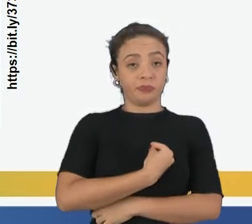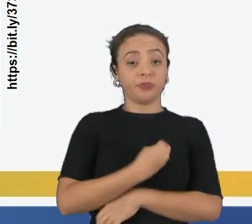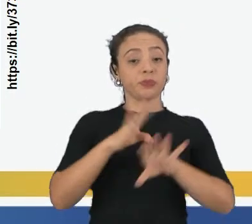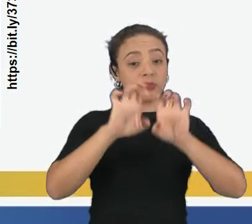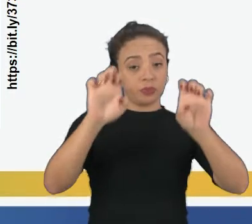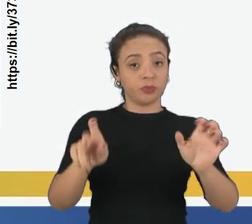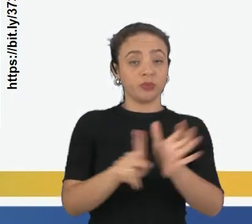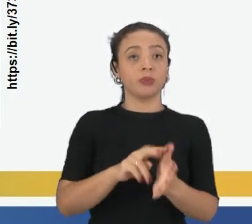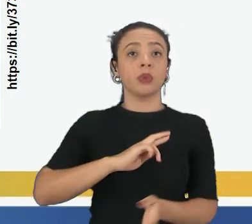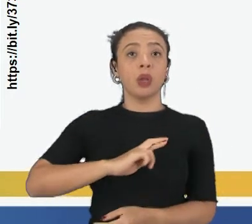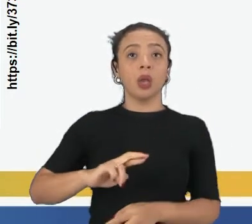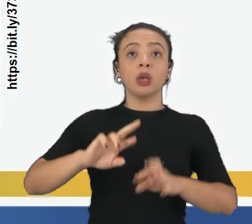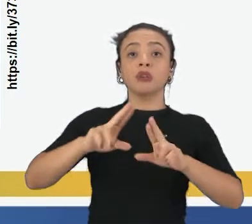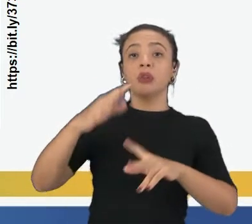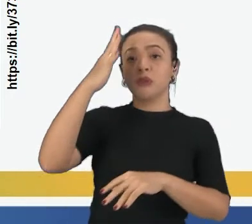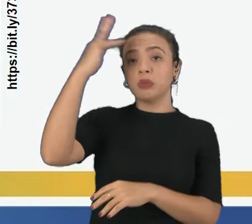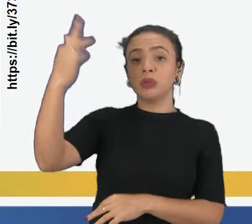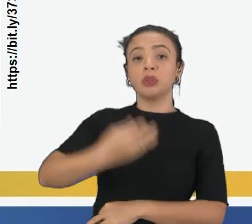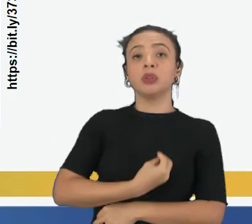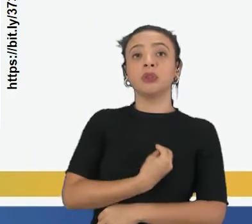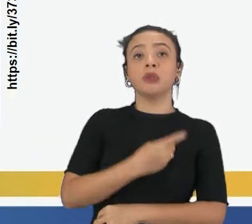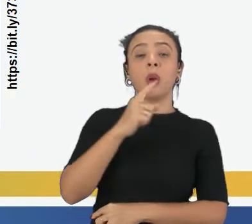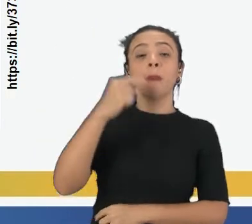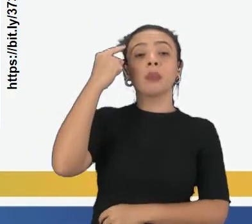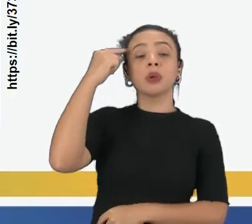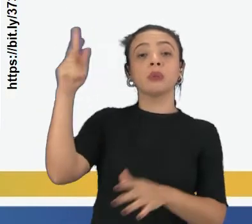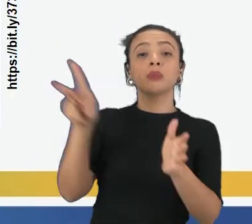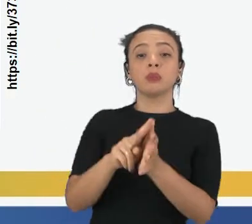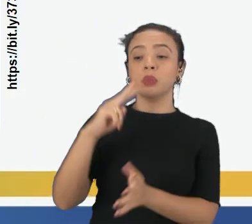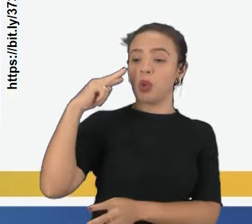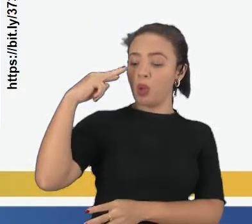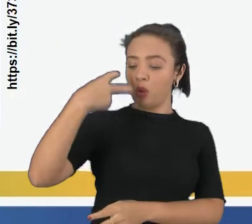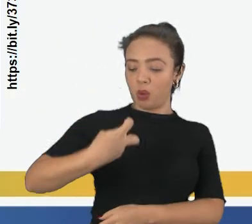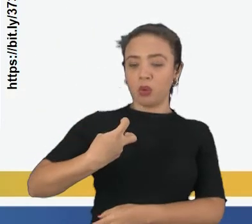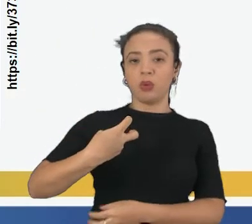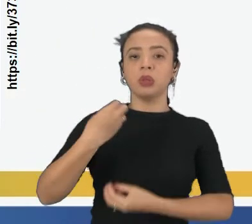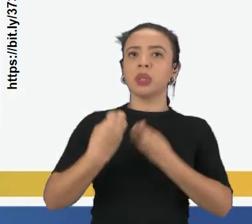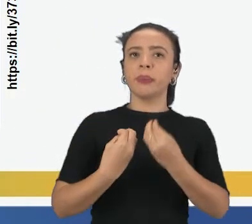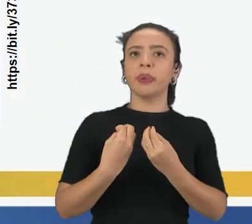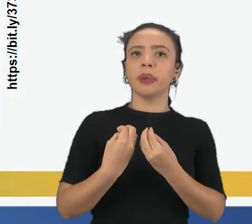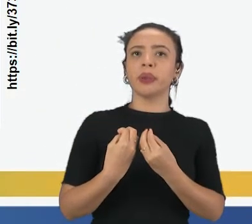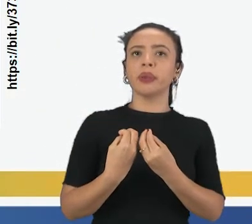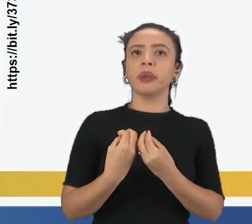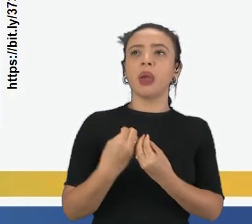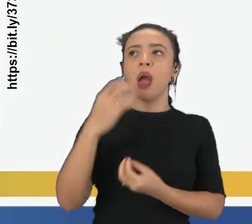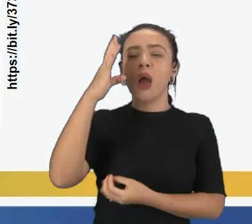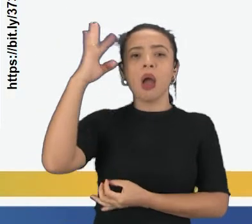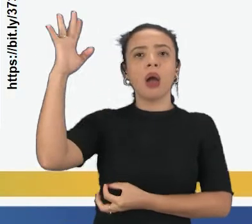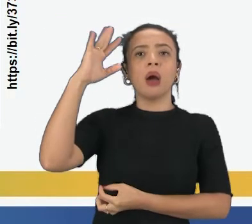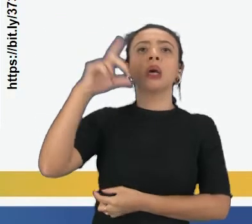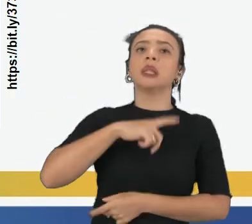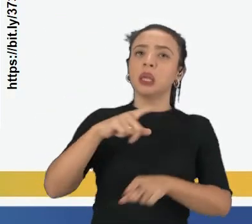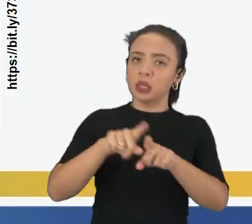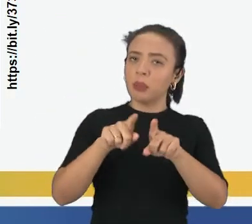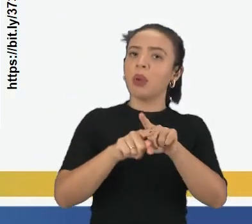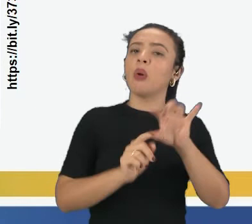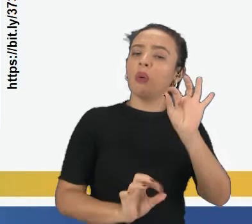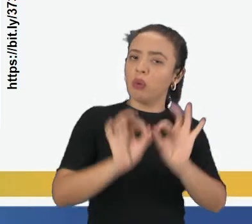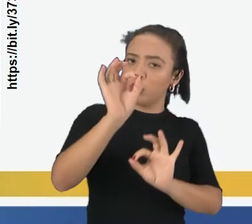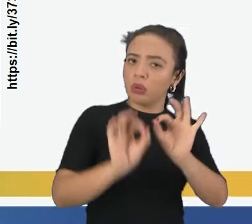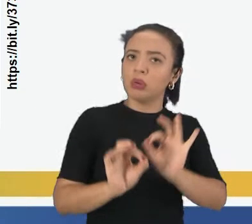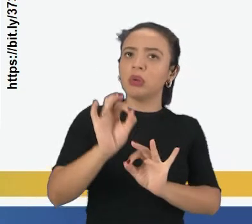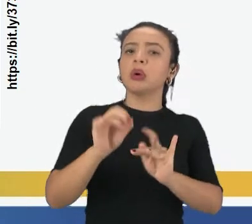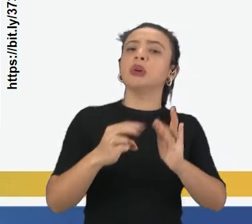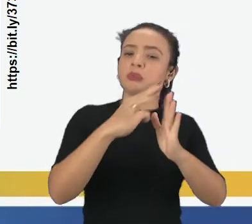a filosofia de vida é uma forma de pensamento sobre si mesmo uma maneira conceitual abstrata têm Rigor metodológico